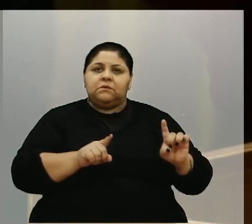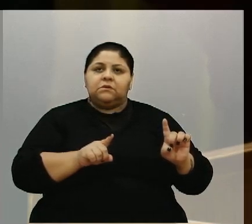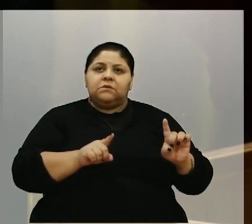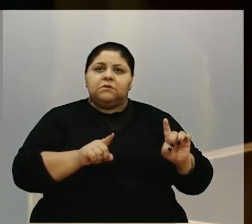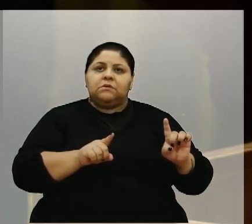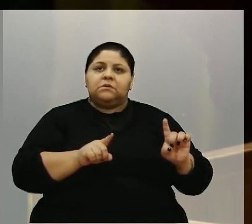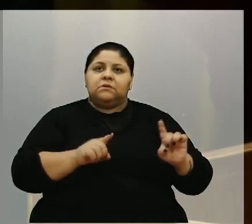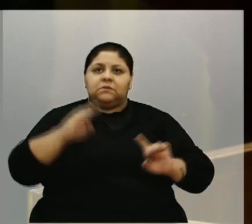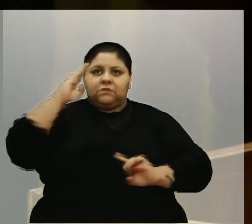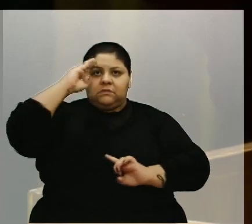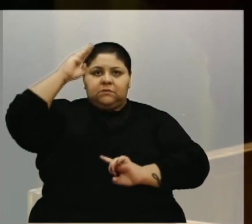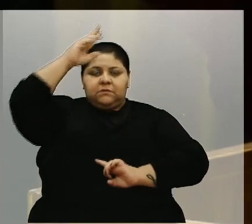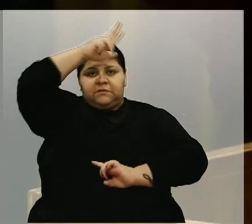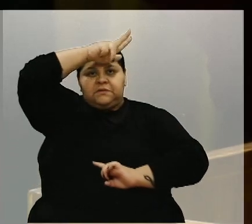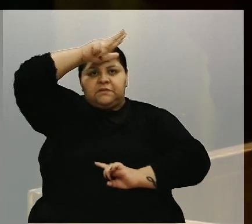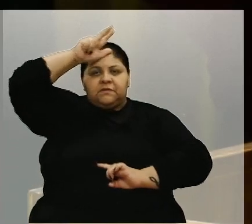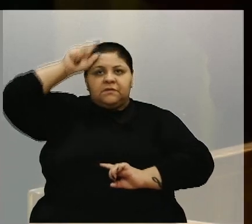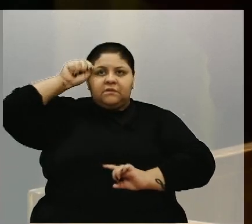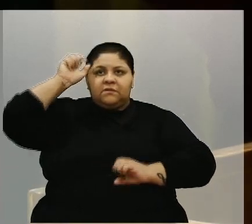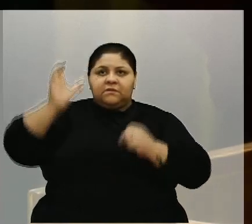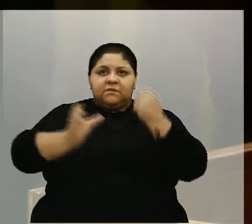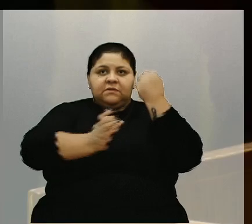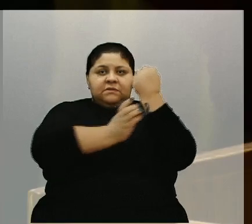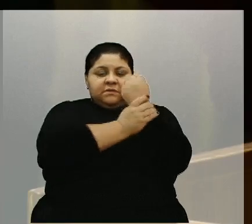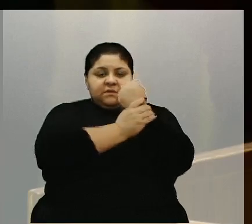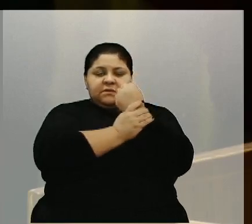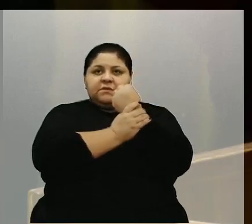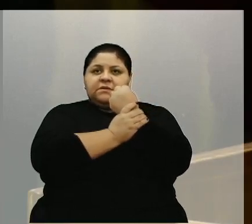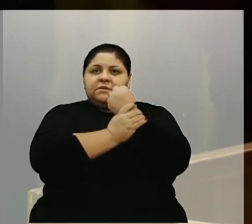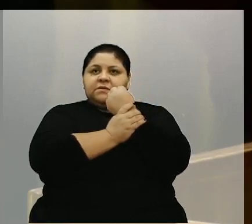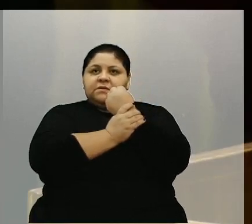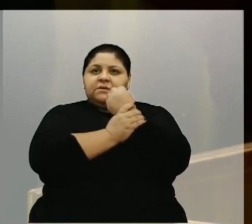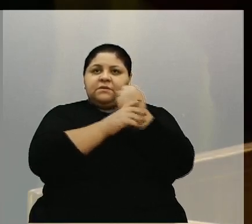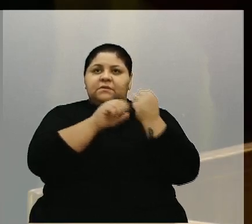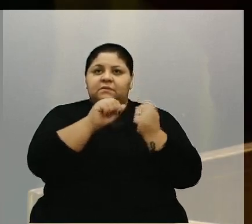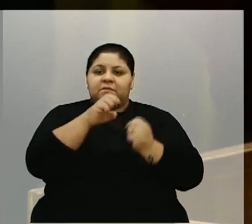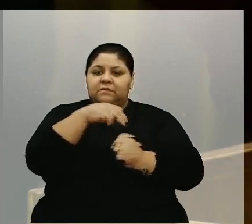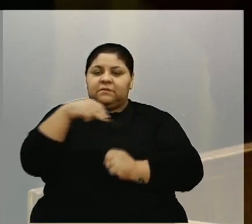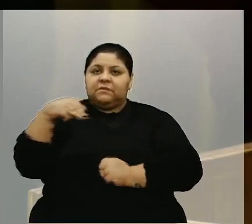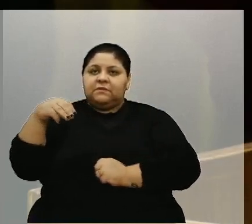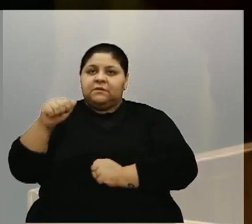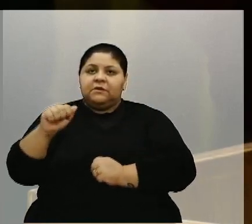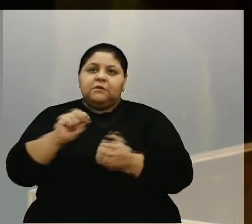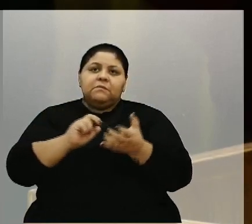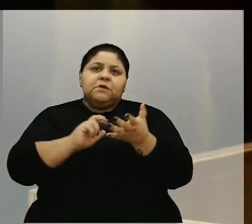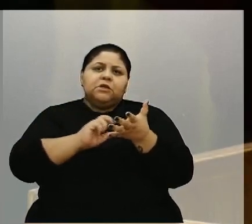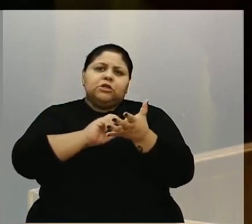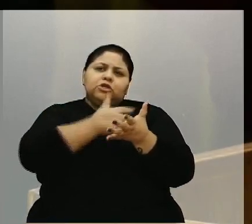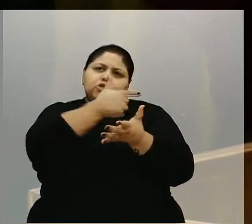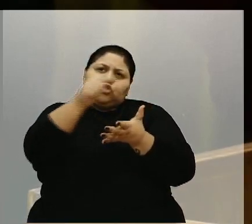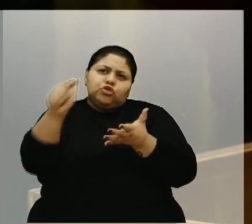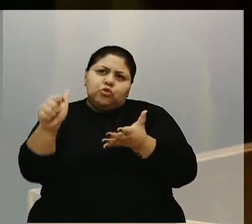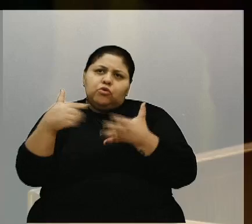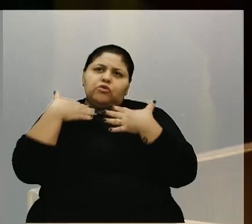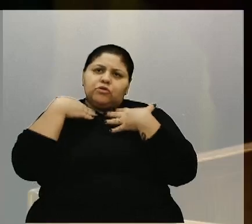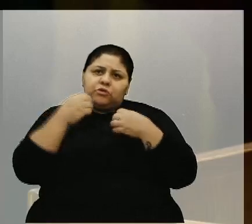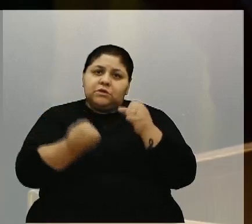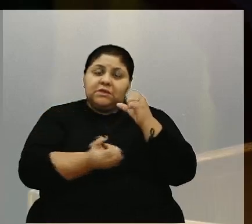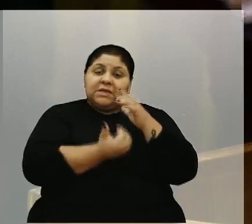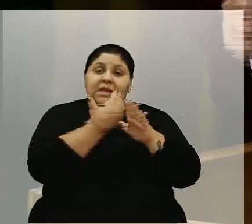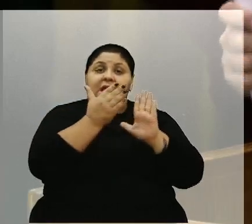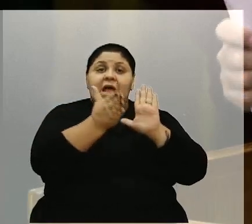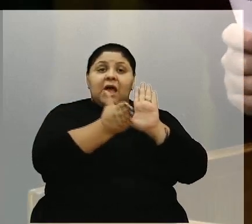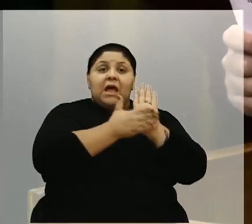da Guarda Municipal, da Secretaria de Segurança Pública, da SEMA e de várias outras secretarias. Criaram uma proposta que